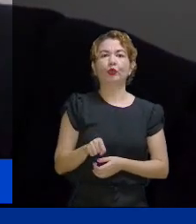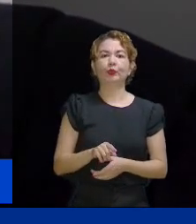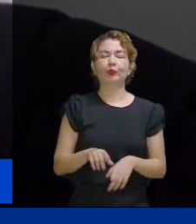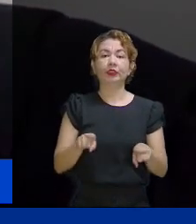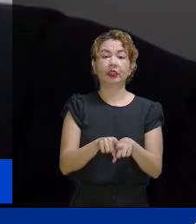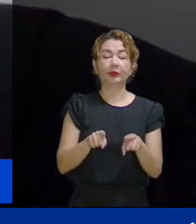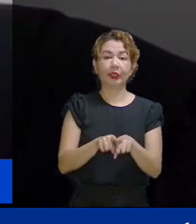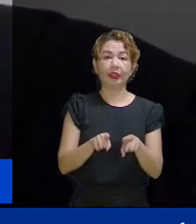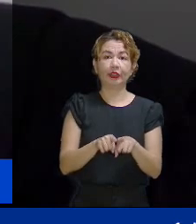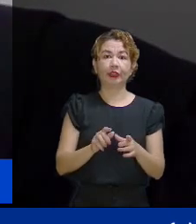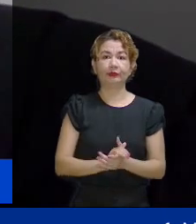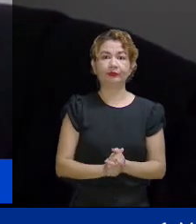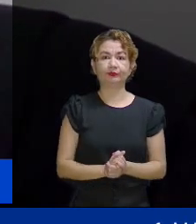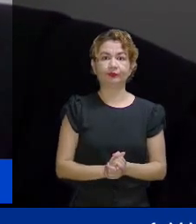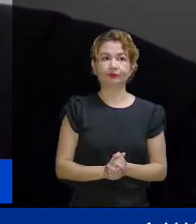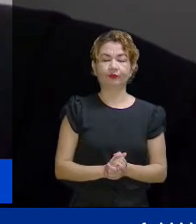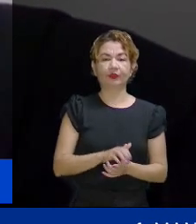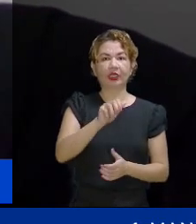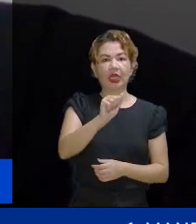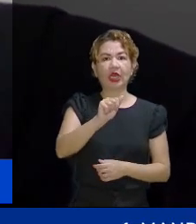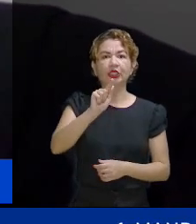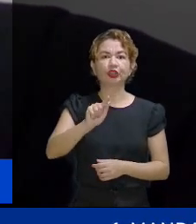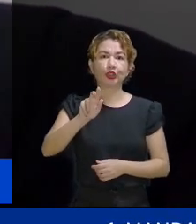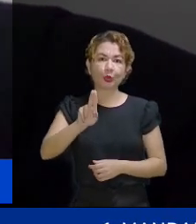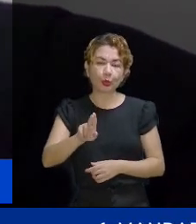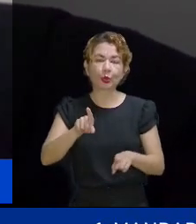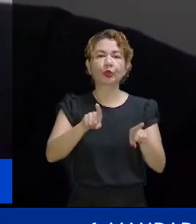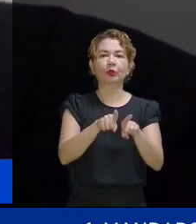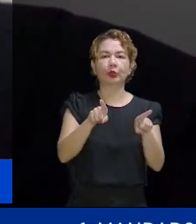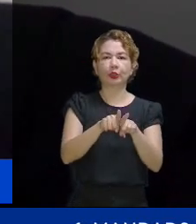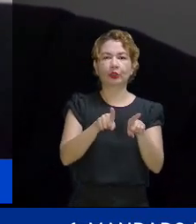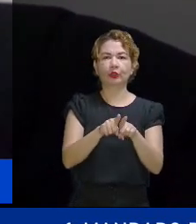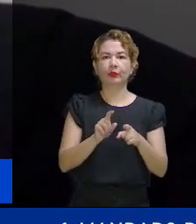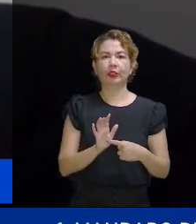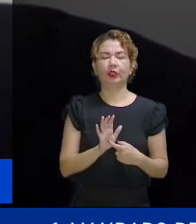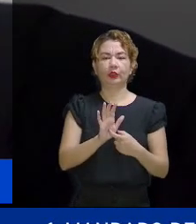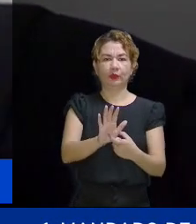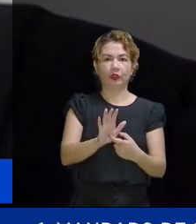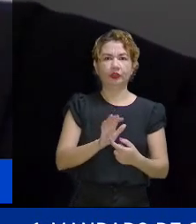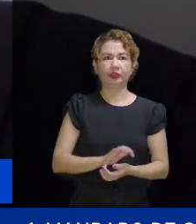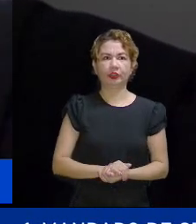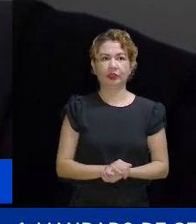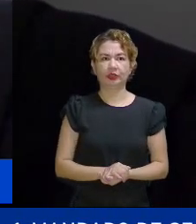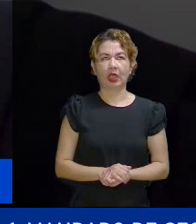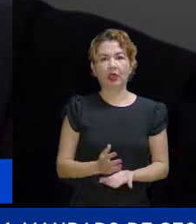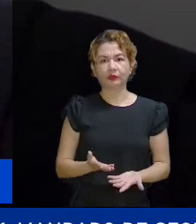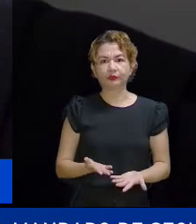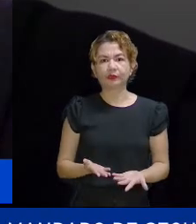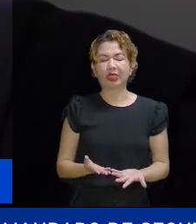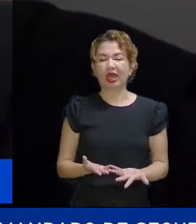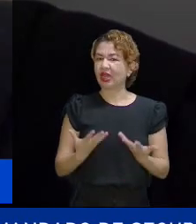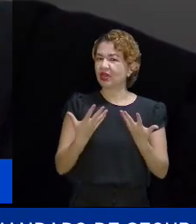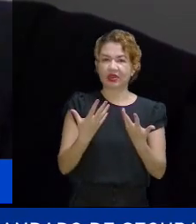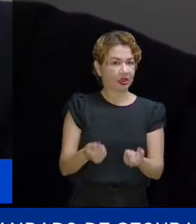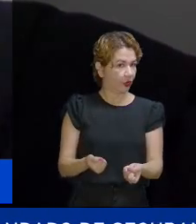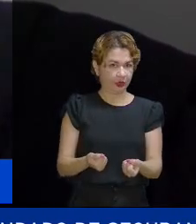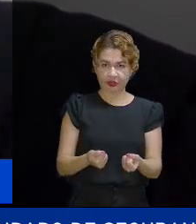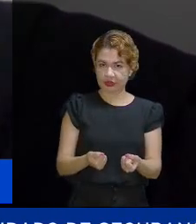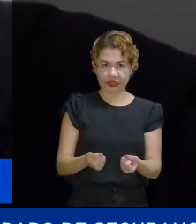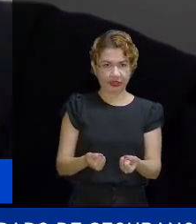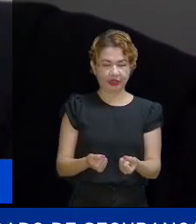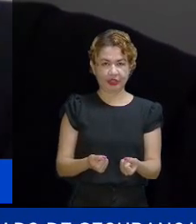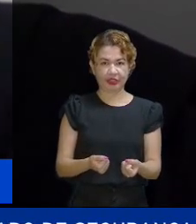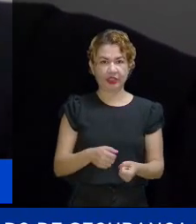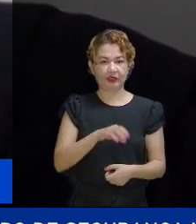na manifestação da Advocacia Geral da União, senhor presidente, tem adotado entendimento uniforme no sentido de negar a natureza